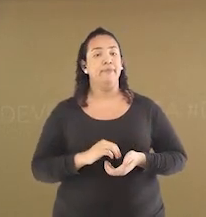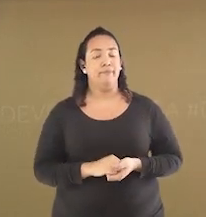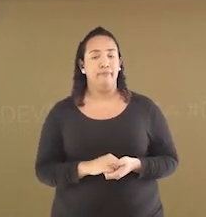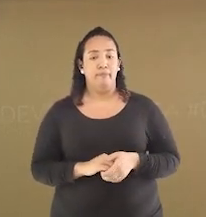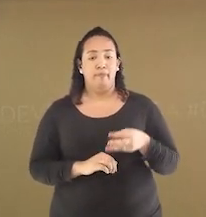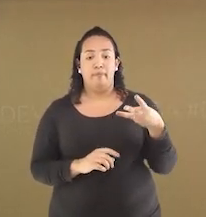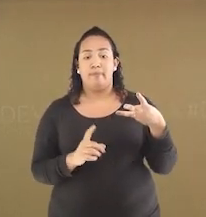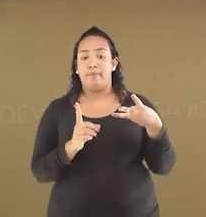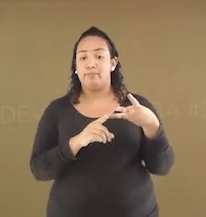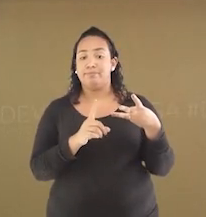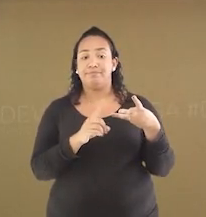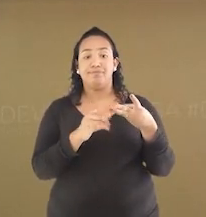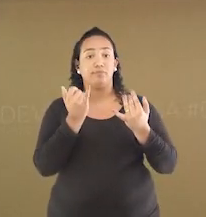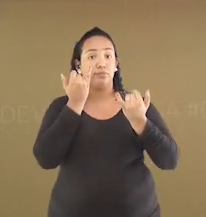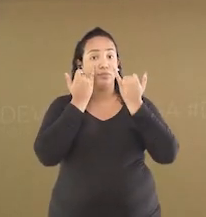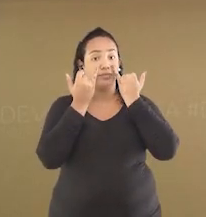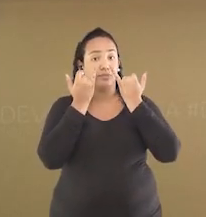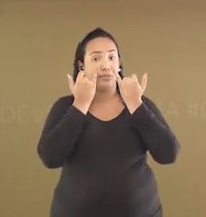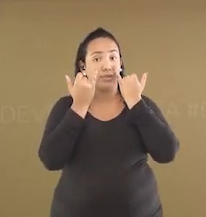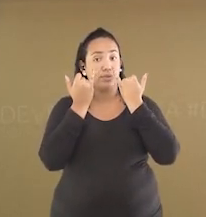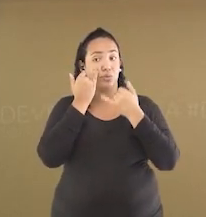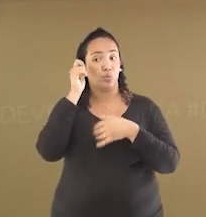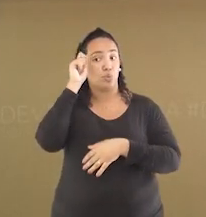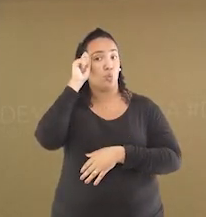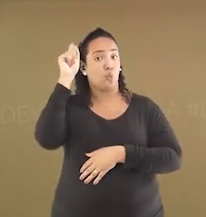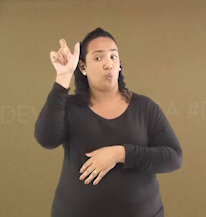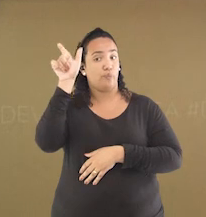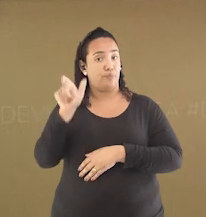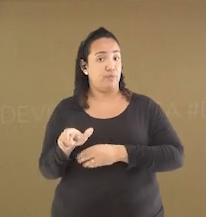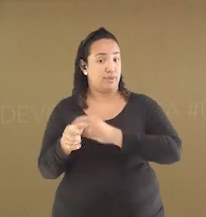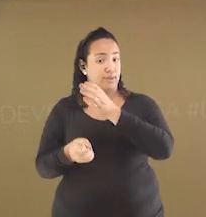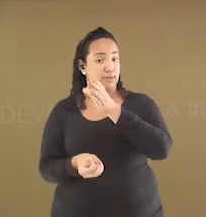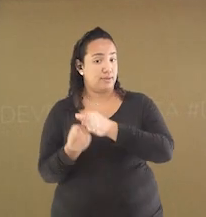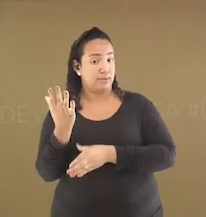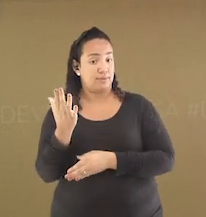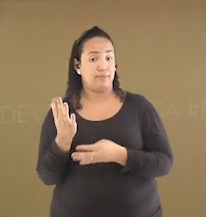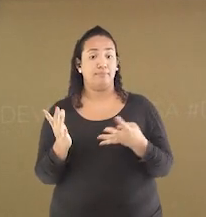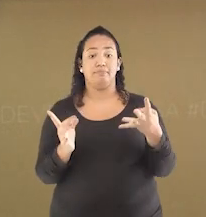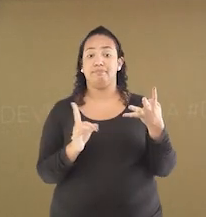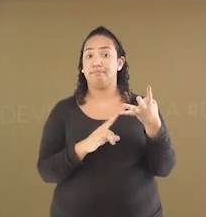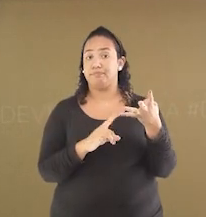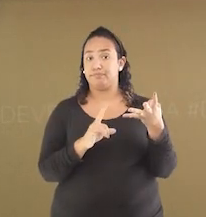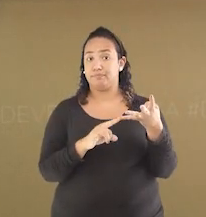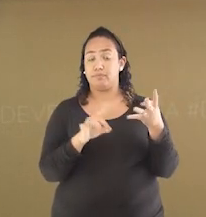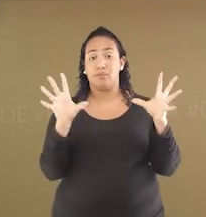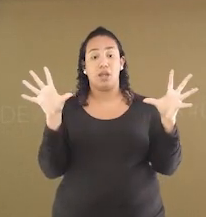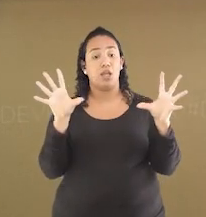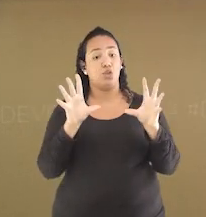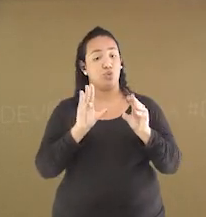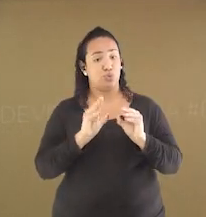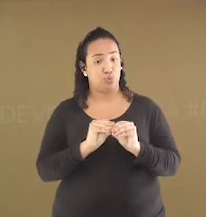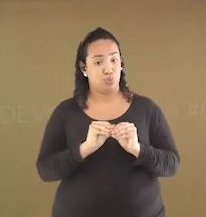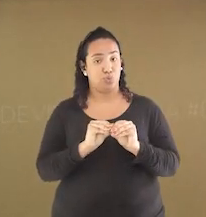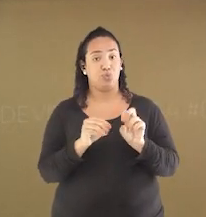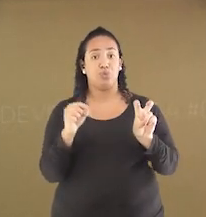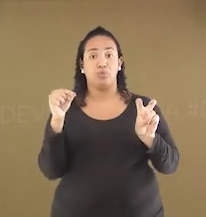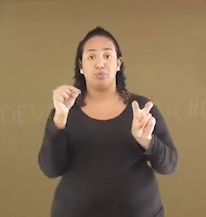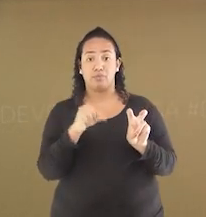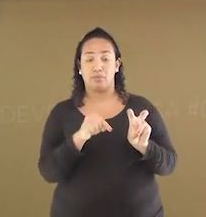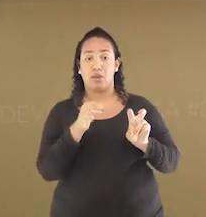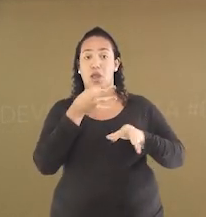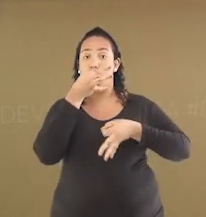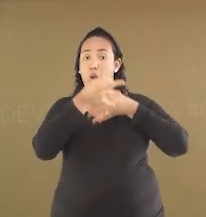obra, informações sobre o autor, resumo do conteúdo da obra e